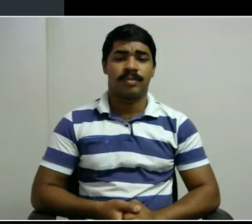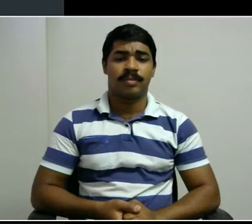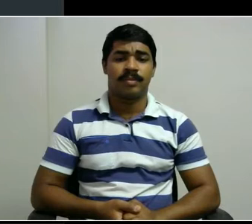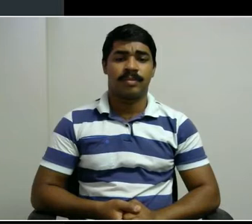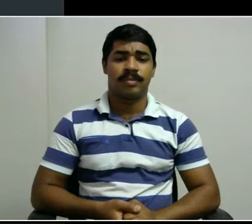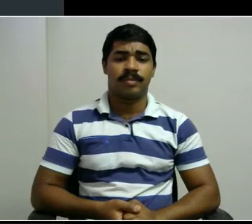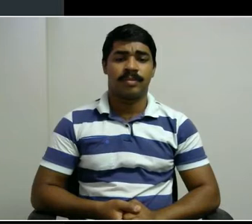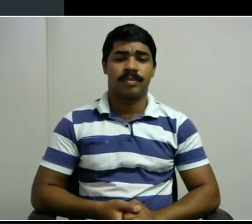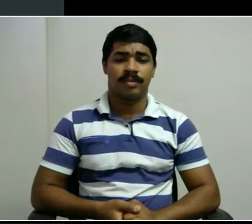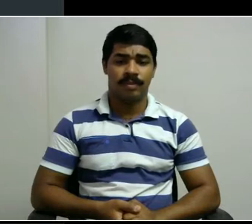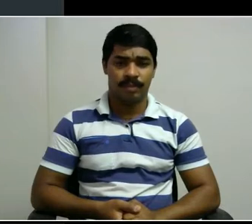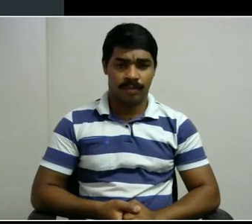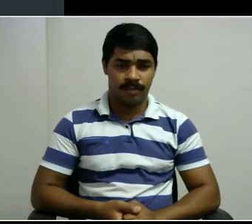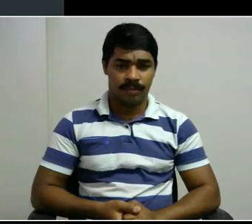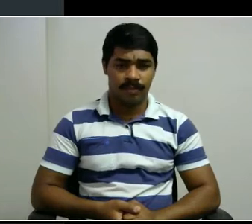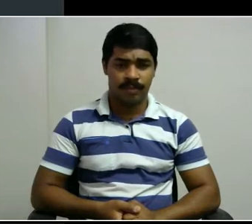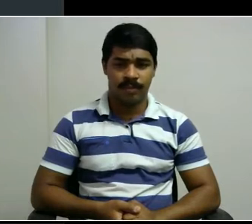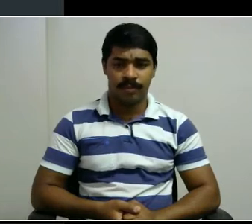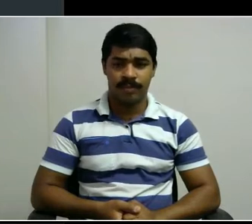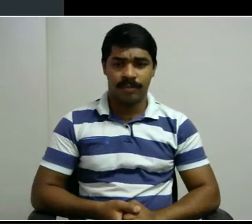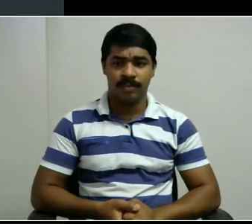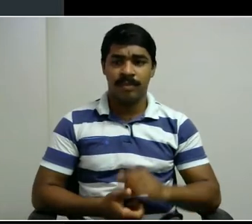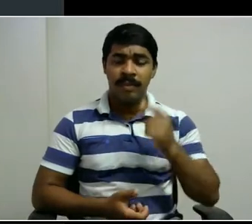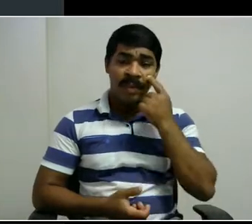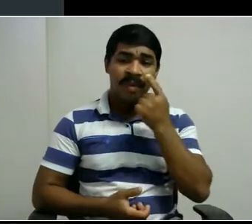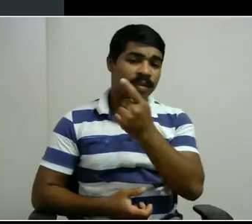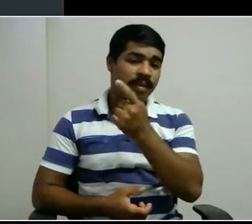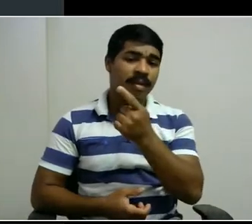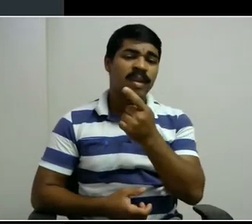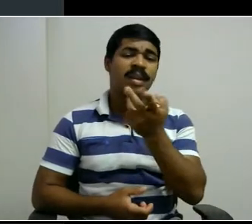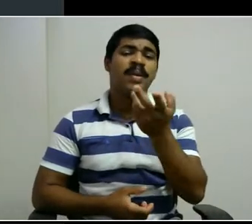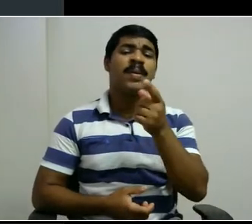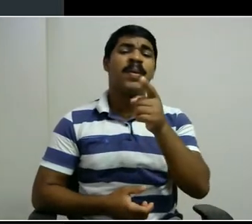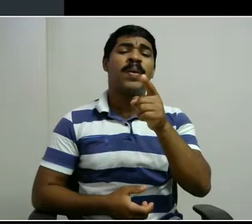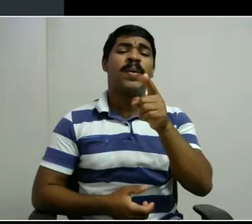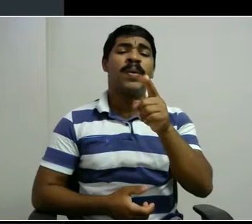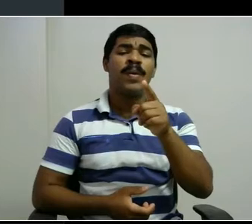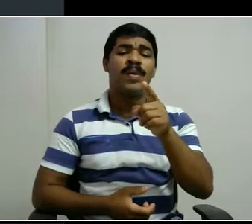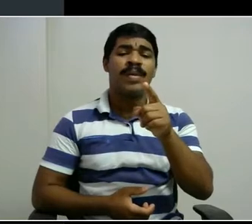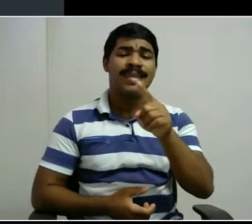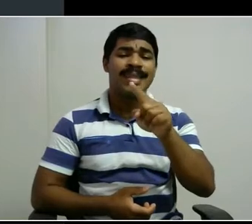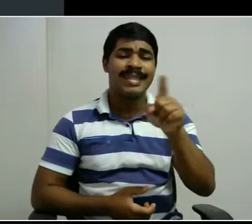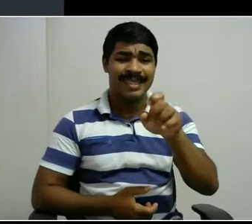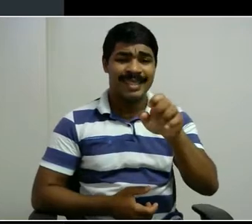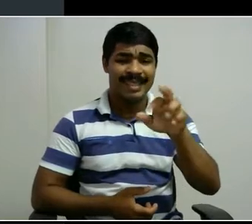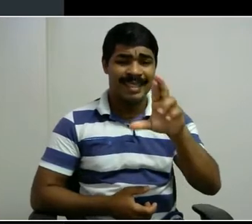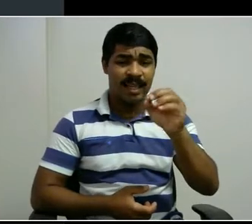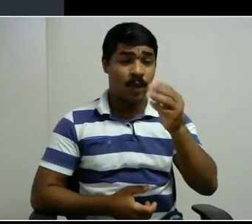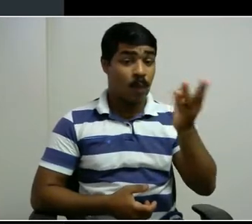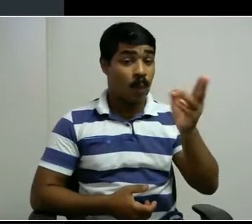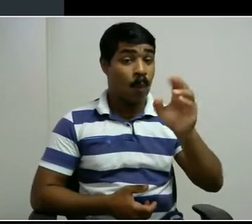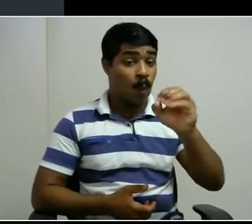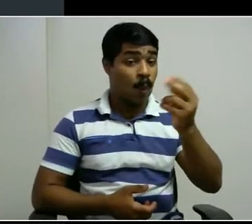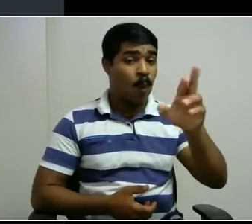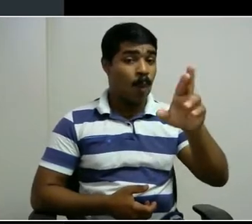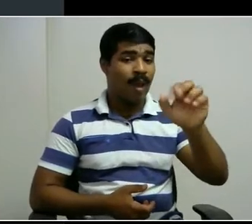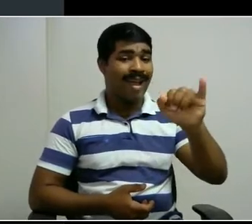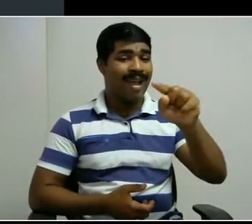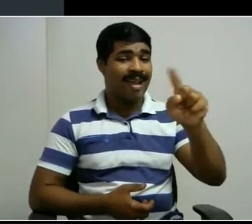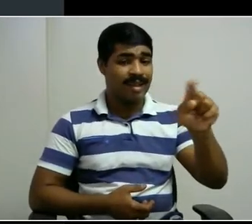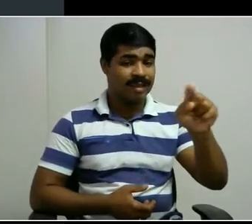Bom, o zero da função nós já encontramos, né? E calculamos aqui, ó. Chegamos que ele é 1, x igual a 1, né?